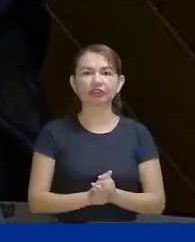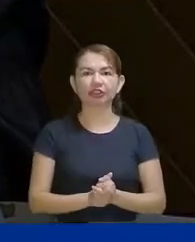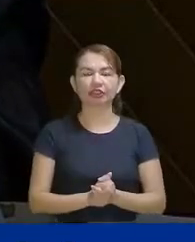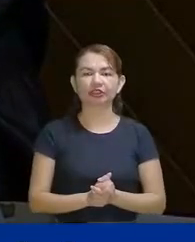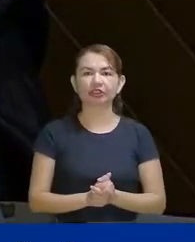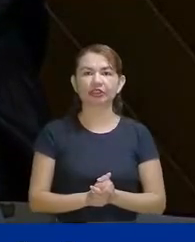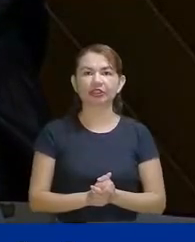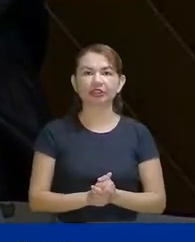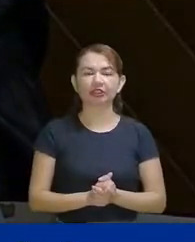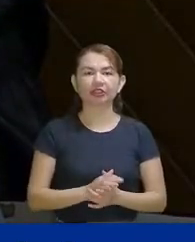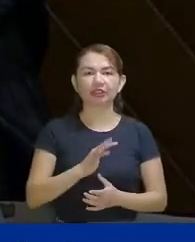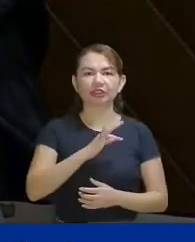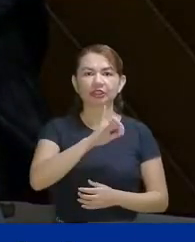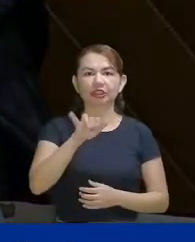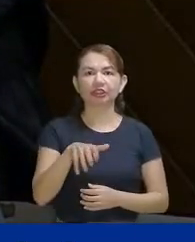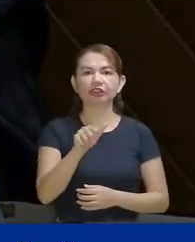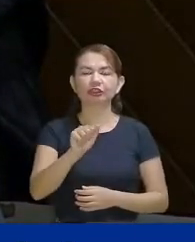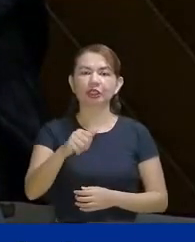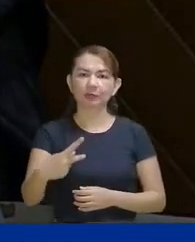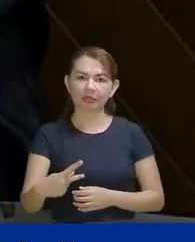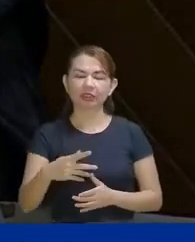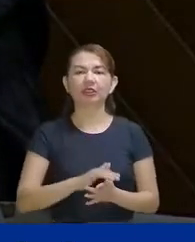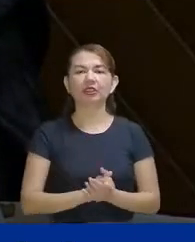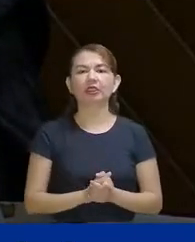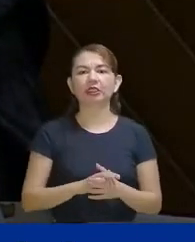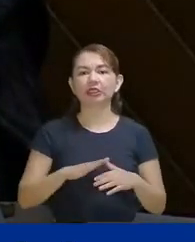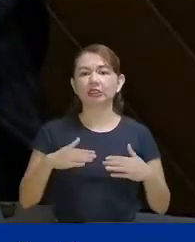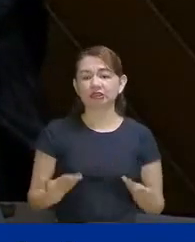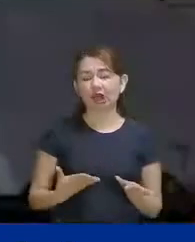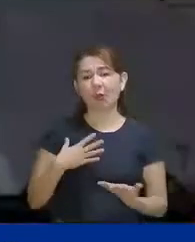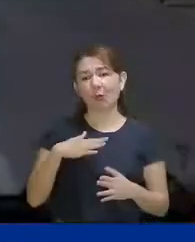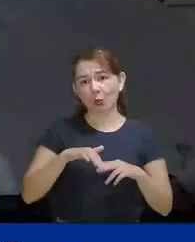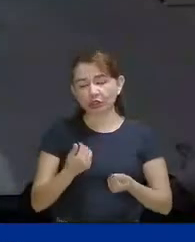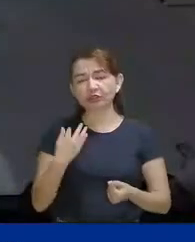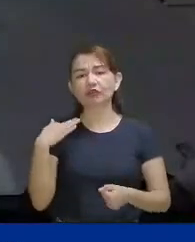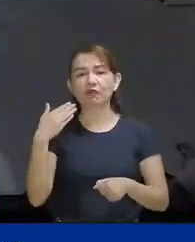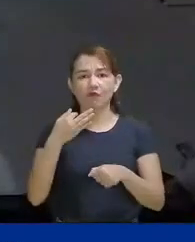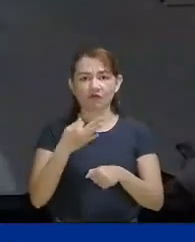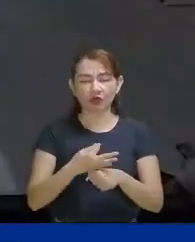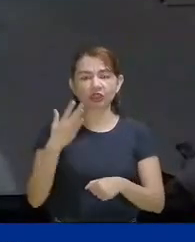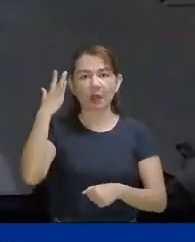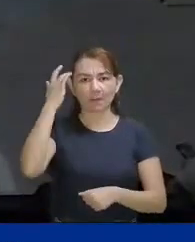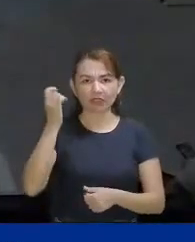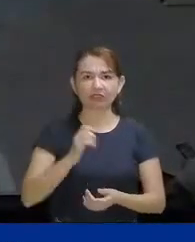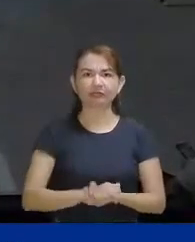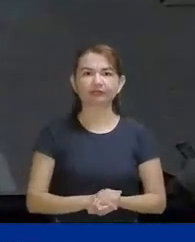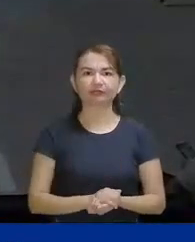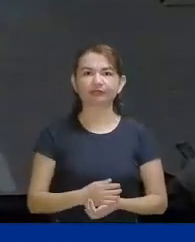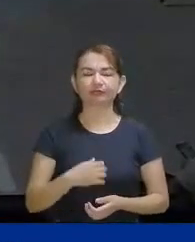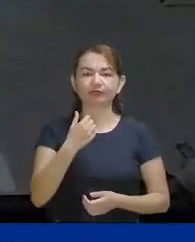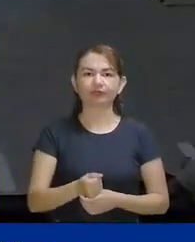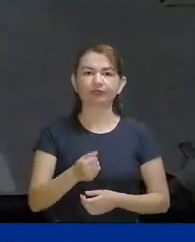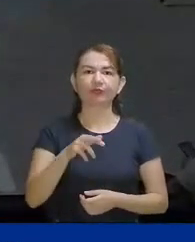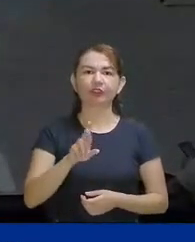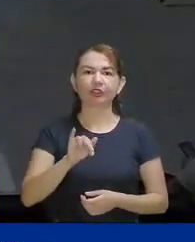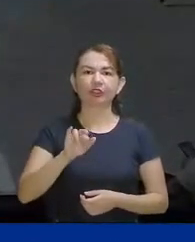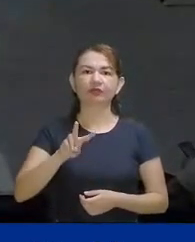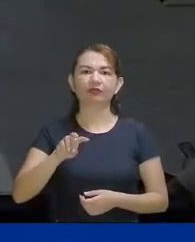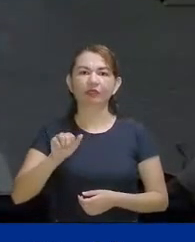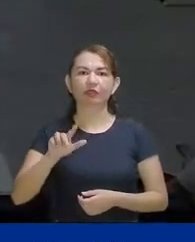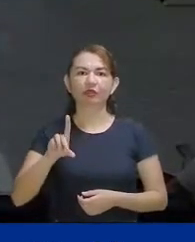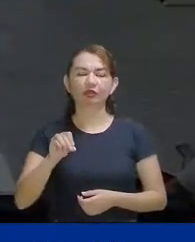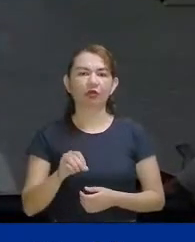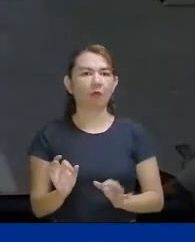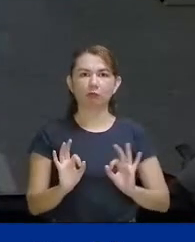Justiça, né, do Estado do Amapá, e então justifica a minha ausência, excelência. Perfeito, doutora Tina. Doutor Rivaldo?